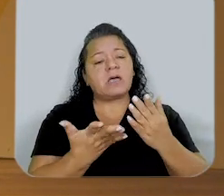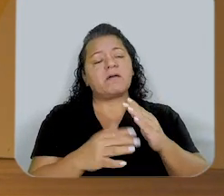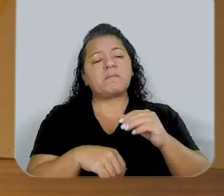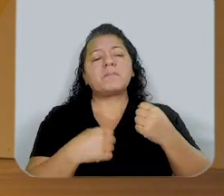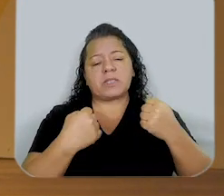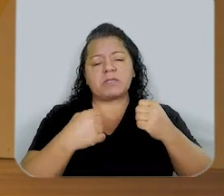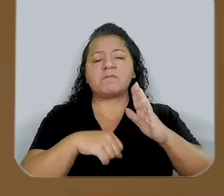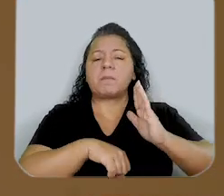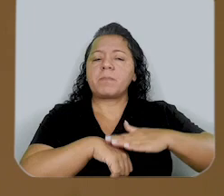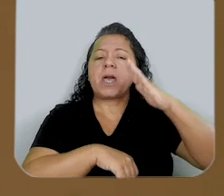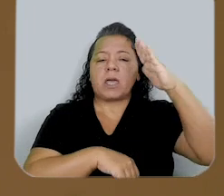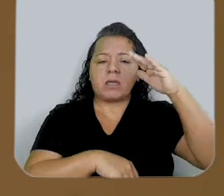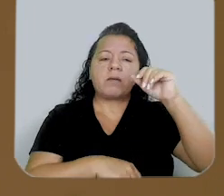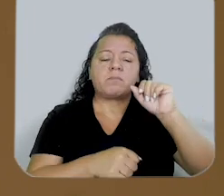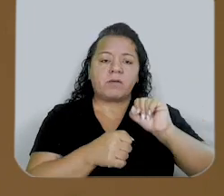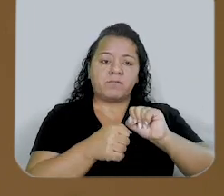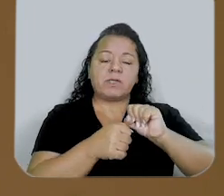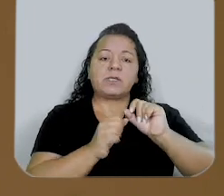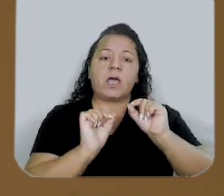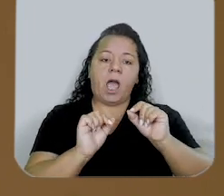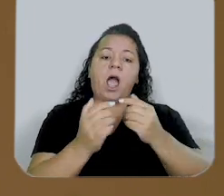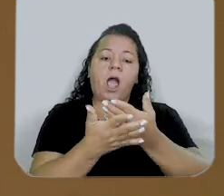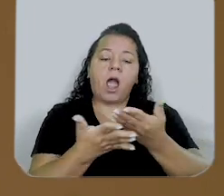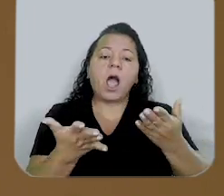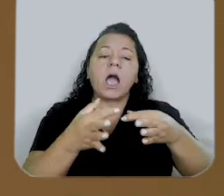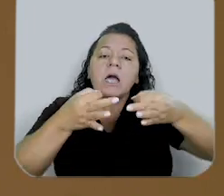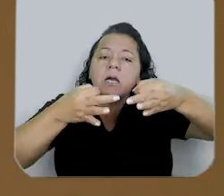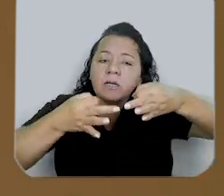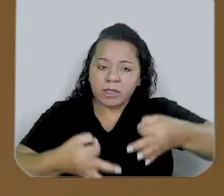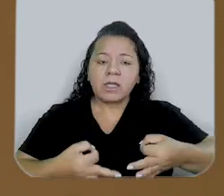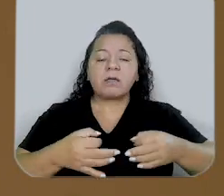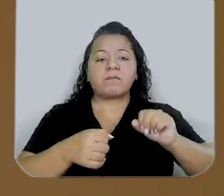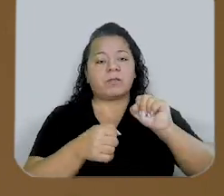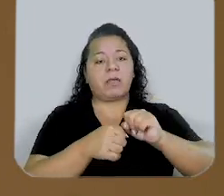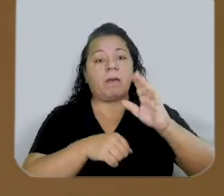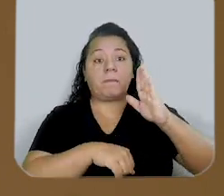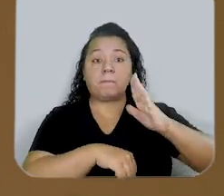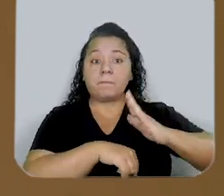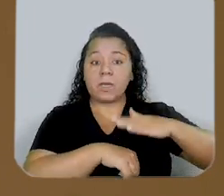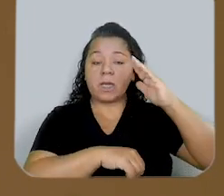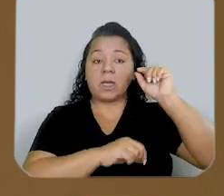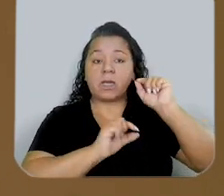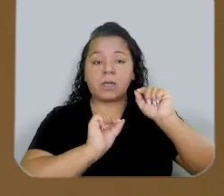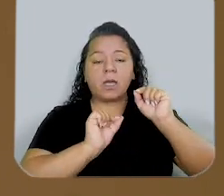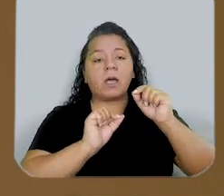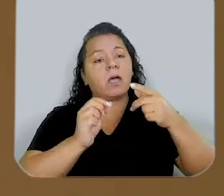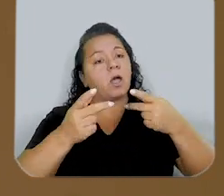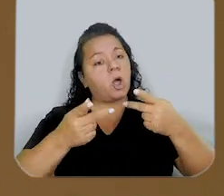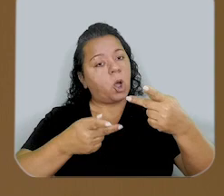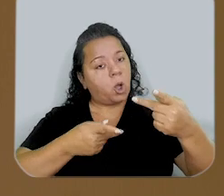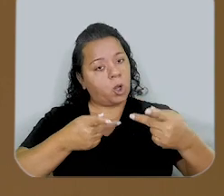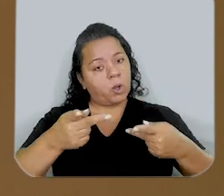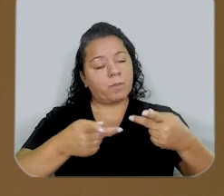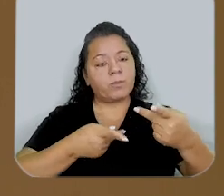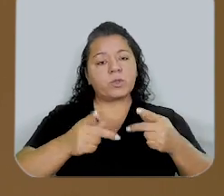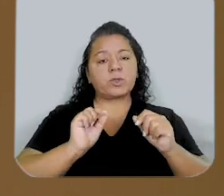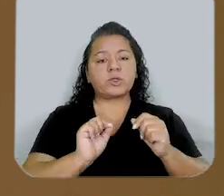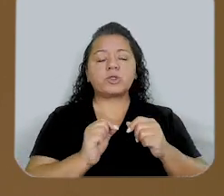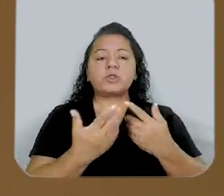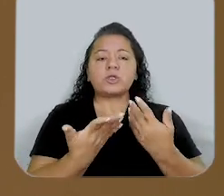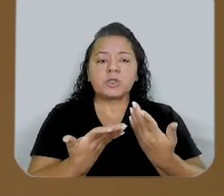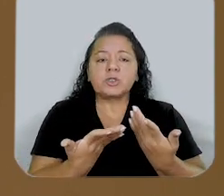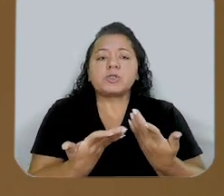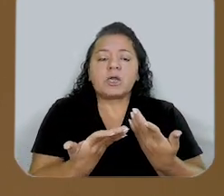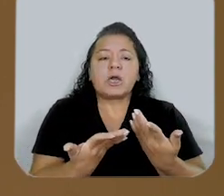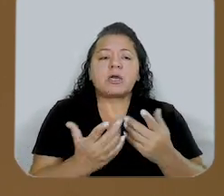deve ser feito. Com toda certeza, precisa se fazer muito mais. São projetos, às vezes, muito isolados